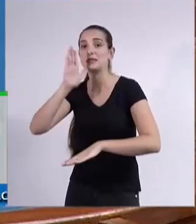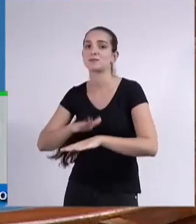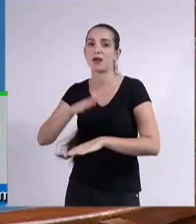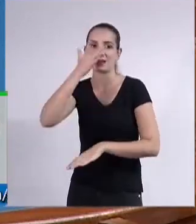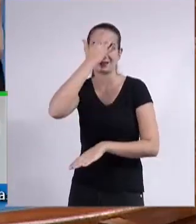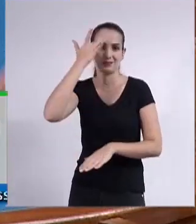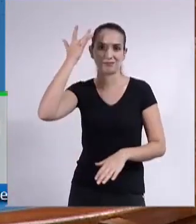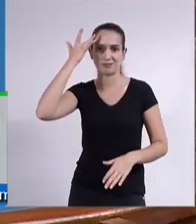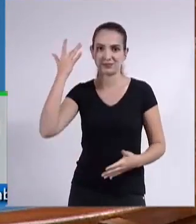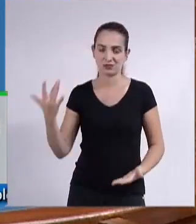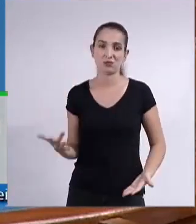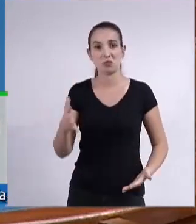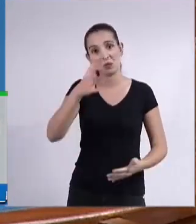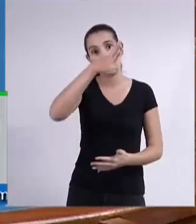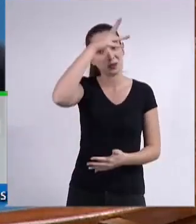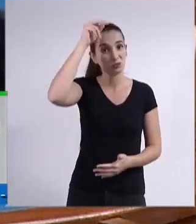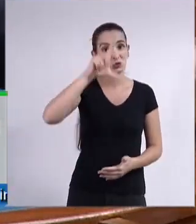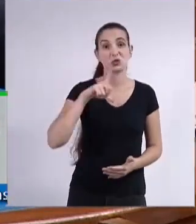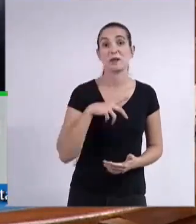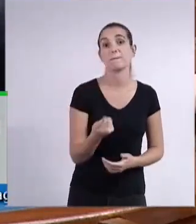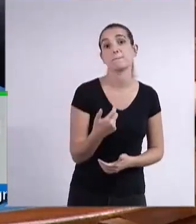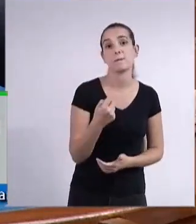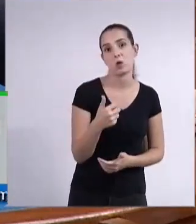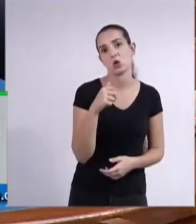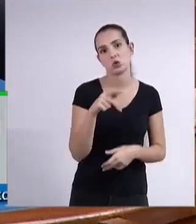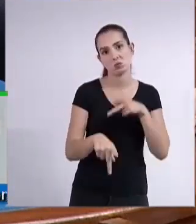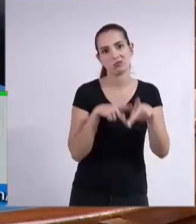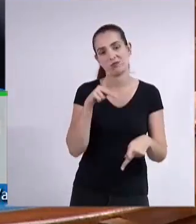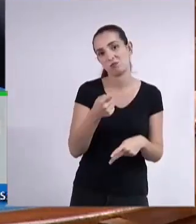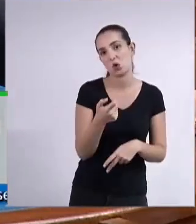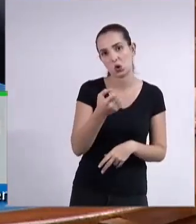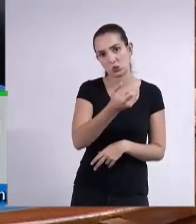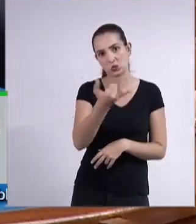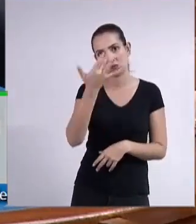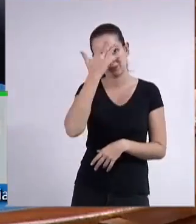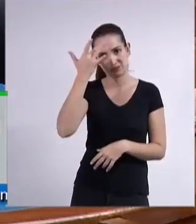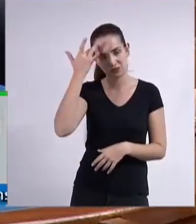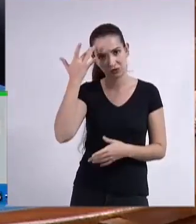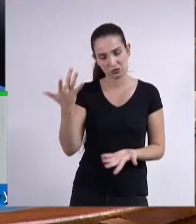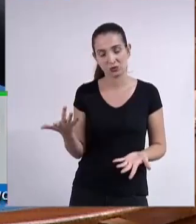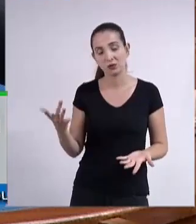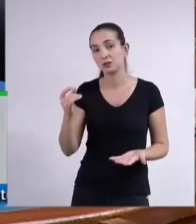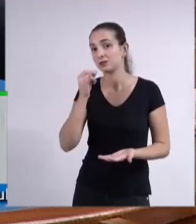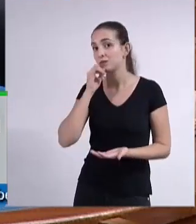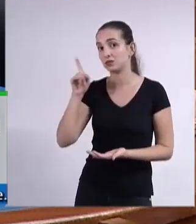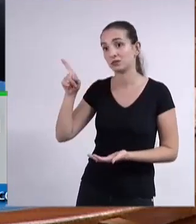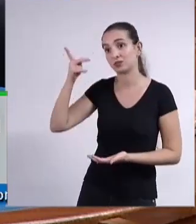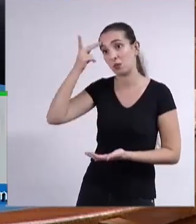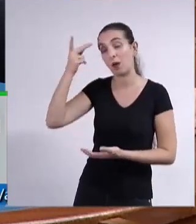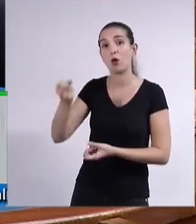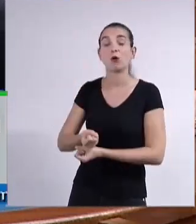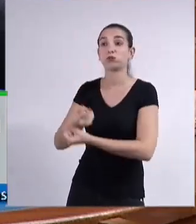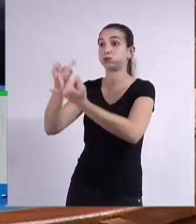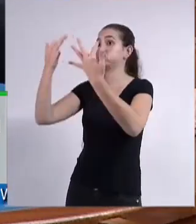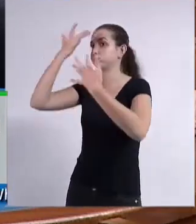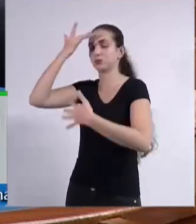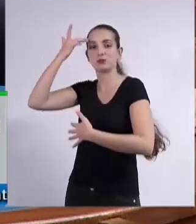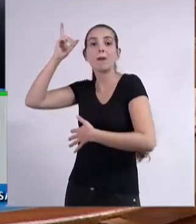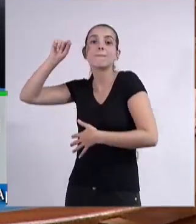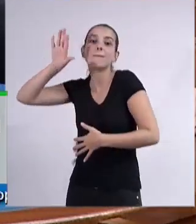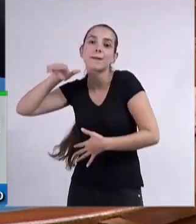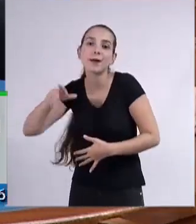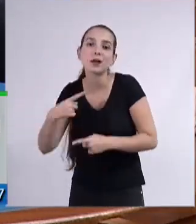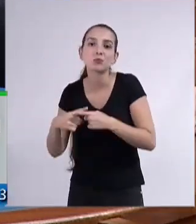pouco populosos, como o do Mato Grosso do Sul, e aí entra também os estados da região amazônica, precisa de